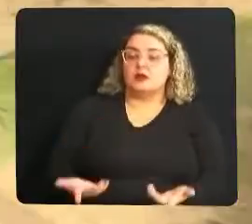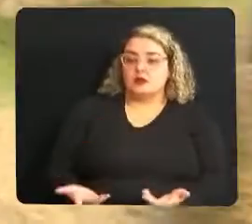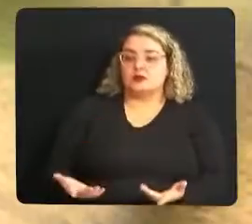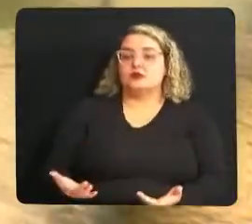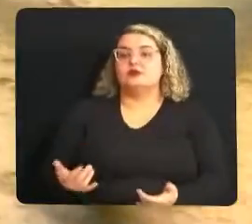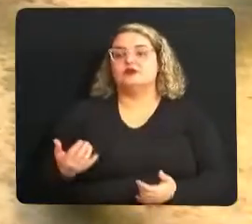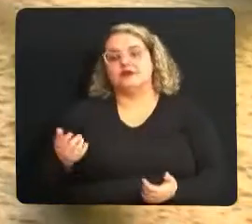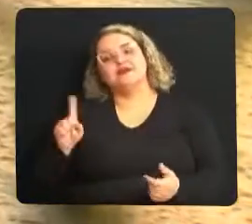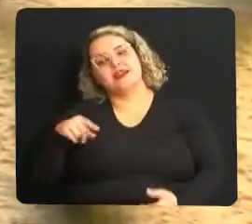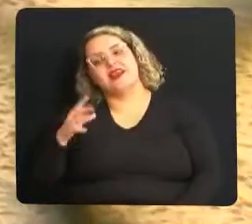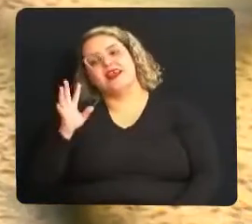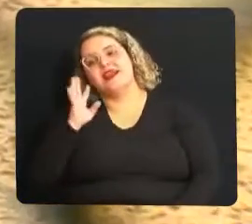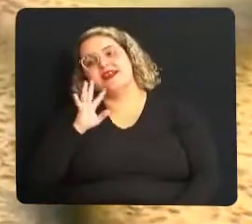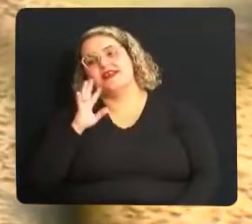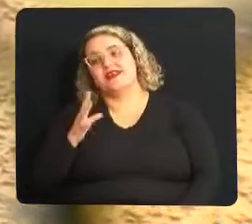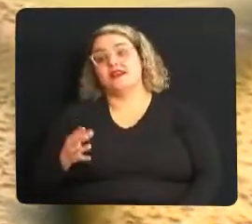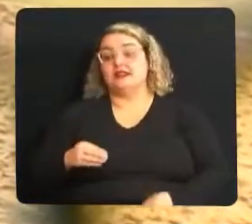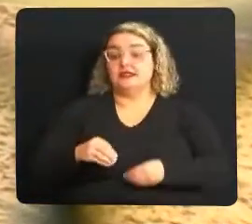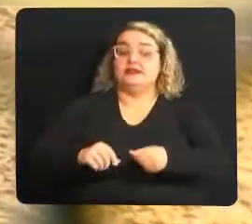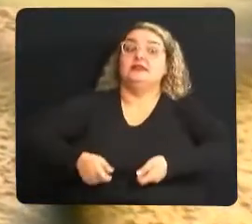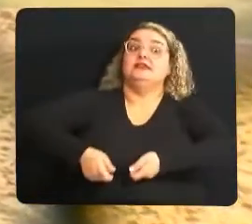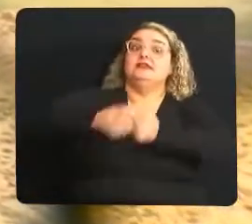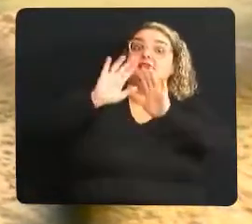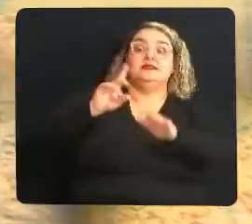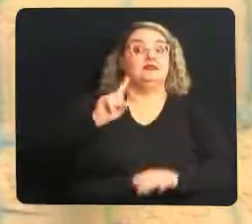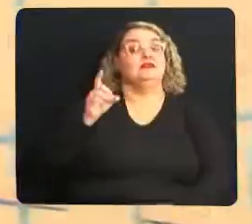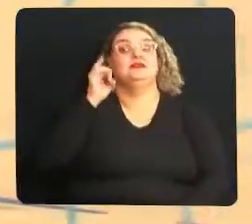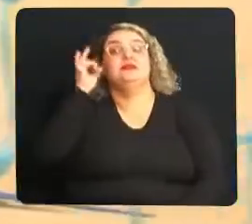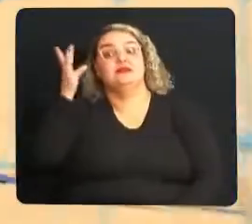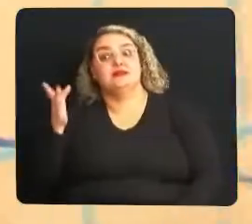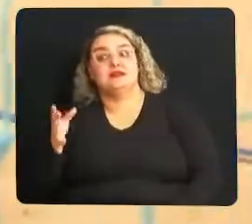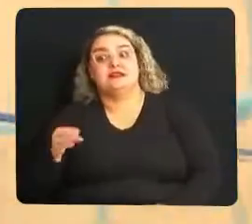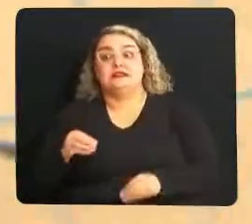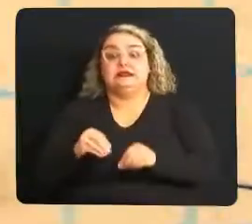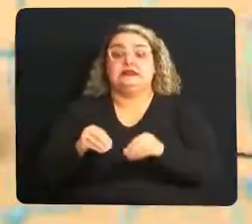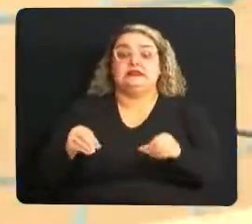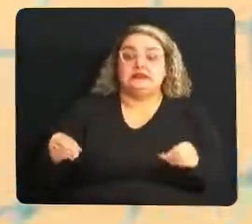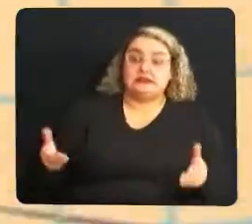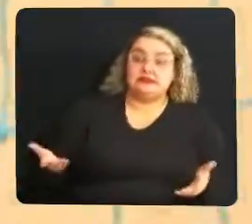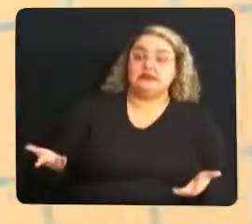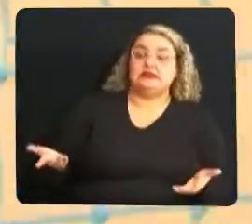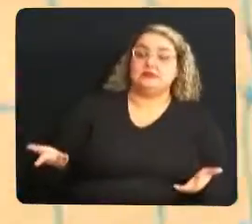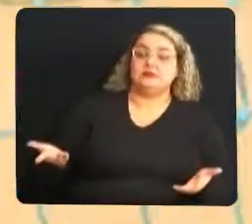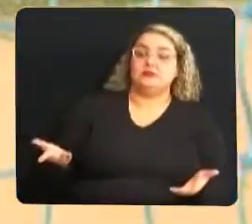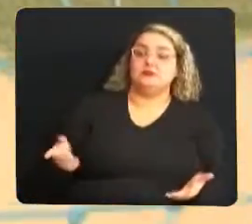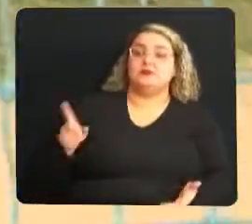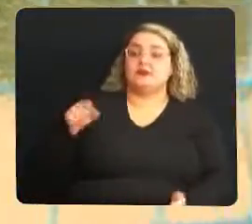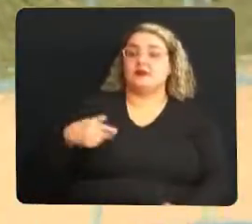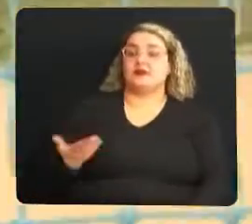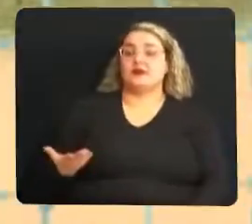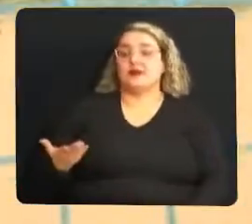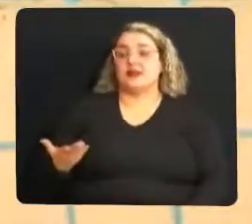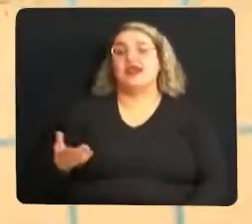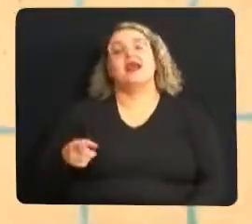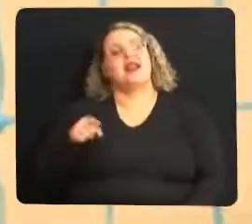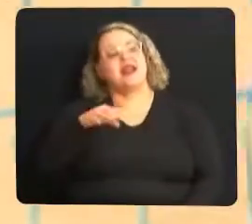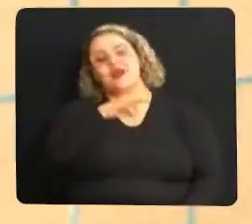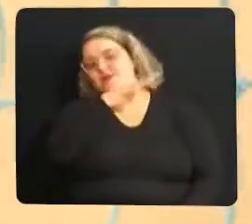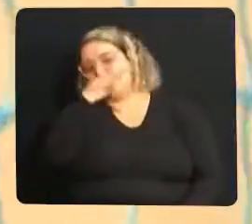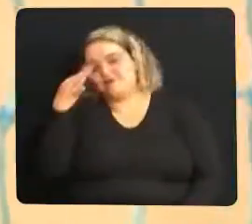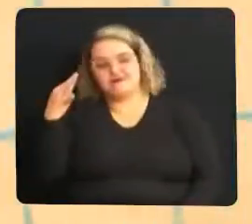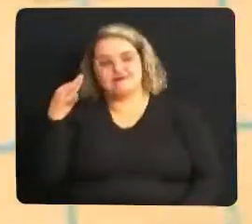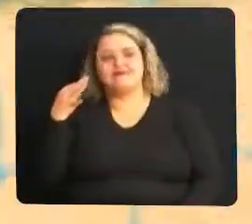pessoal é isso o jogar vôlei de praia realmente não é fácil não areia mas ele aqui ó é